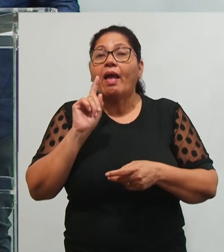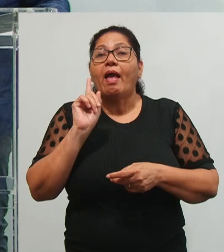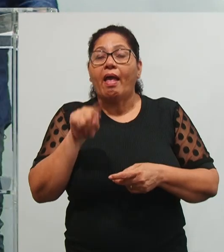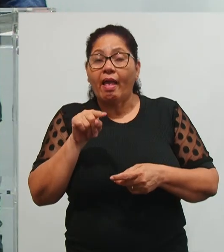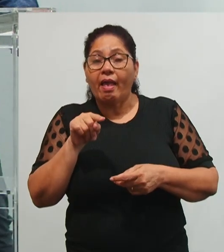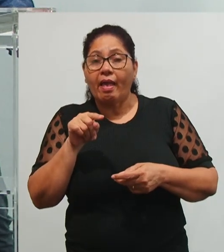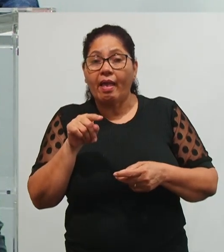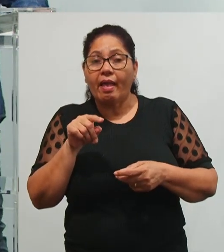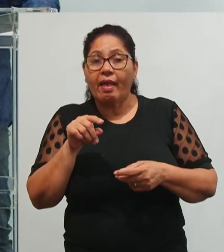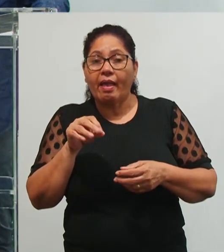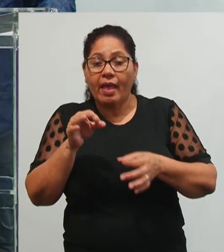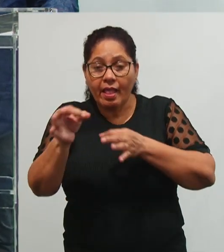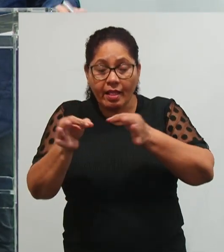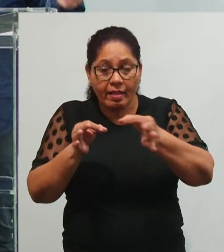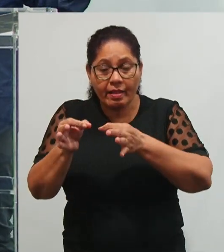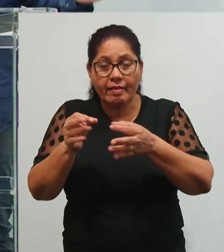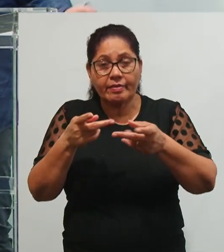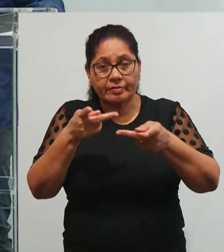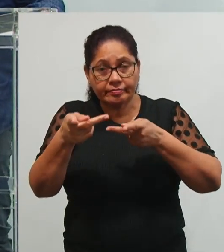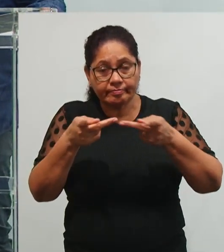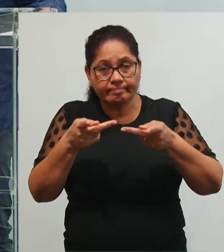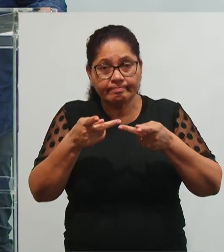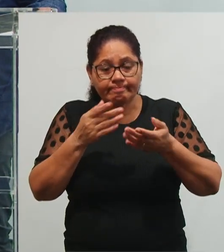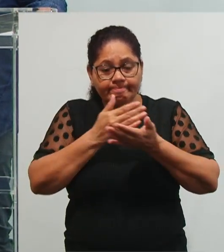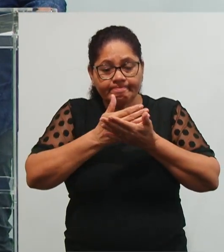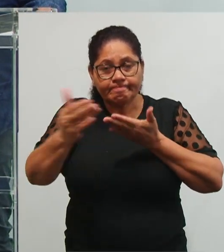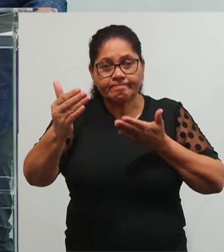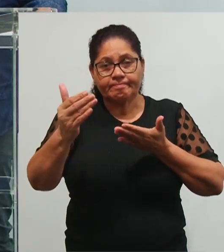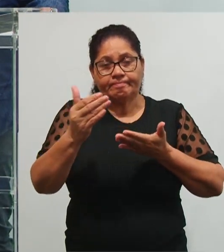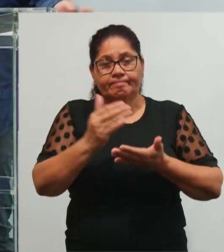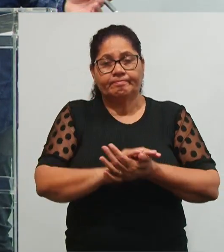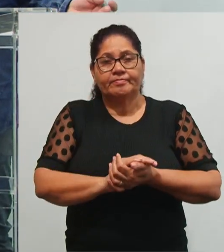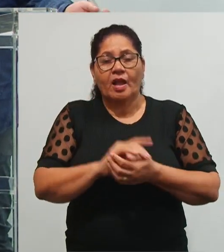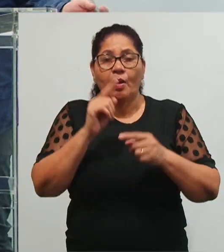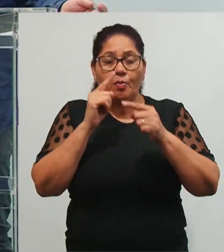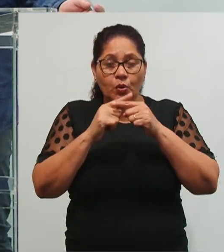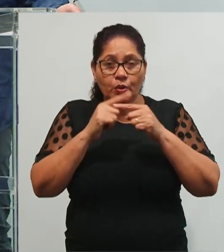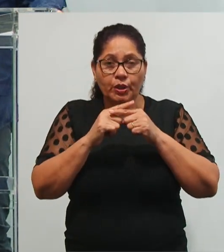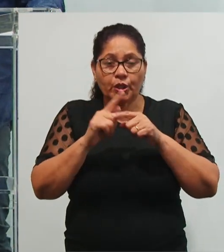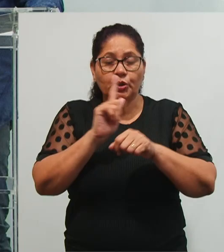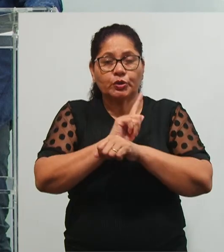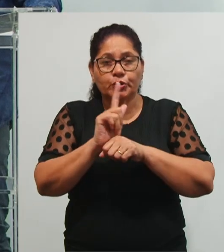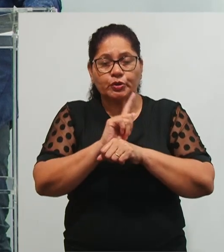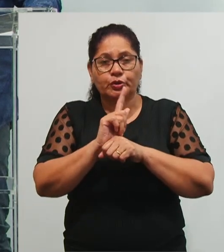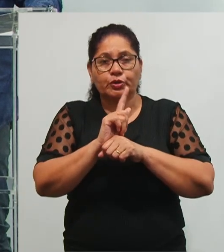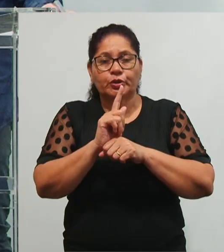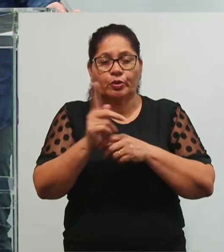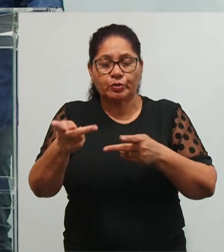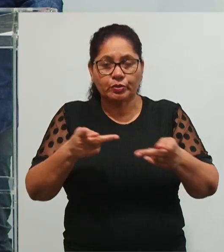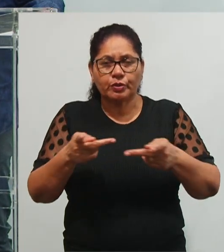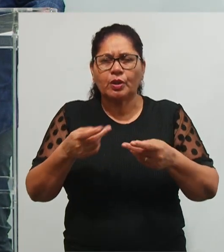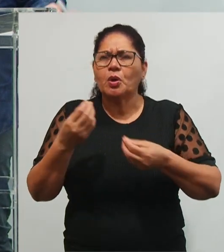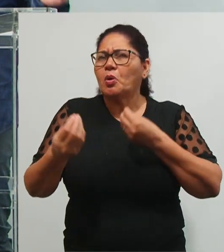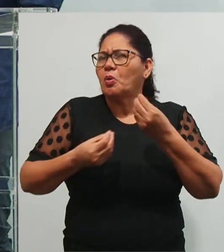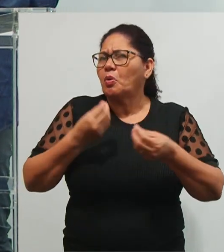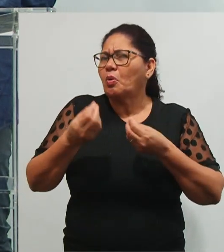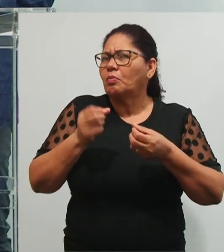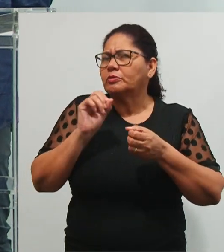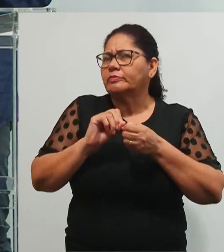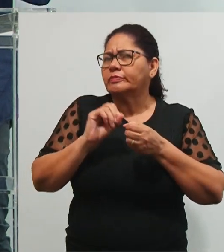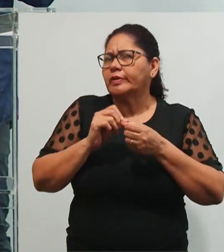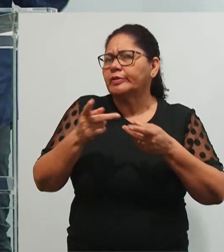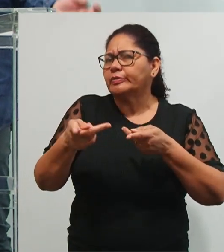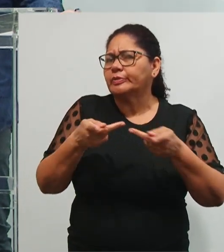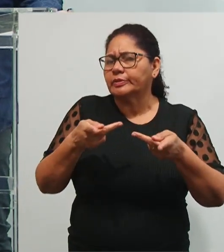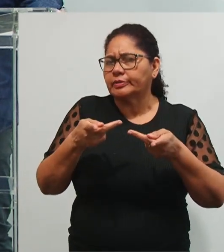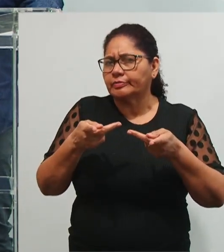projetos, que é elaborar projetos, né, inicialmente, porque todo gestor de projeto precisa saber como que